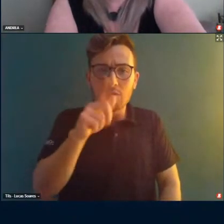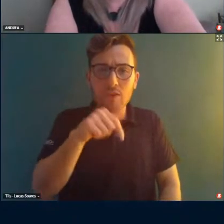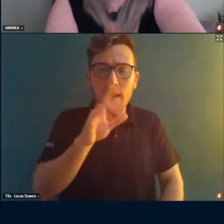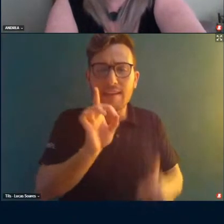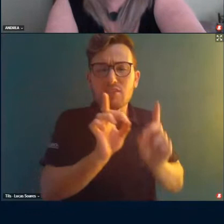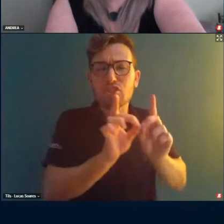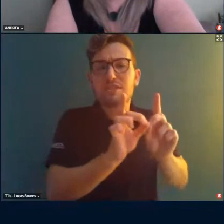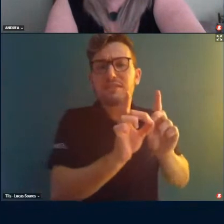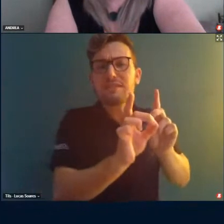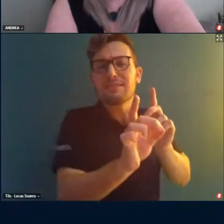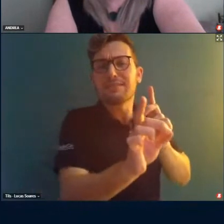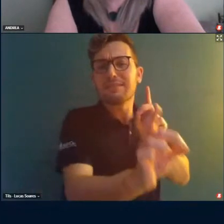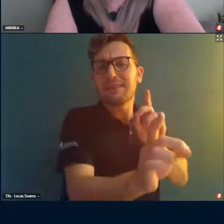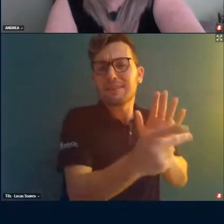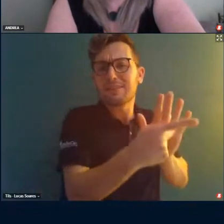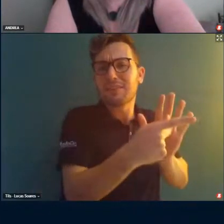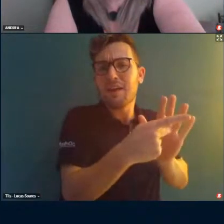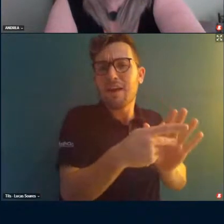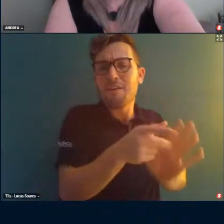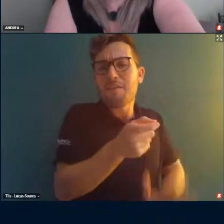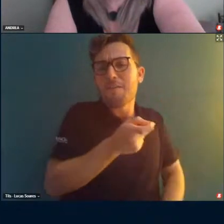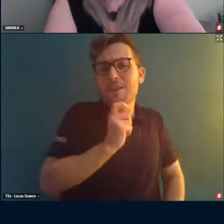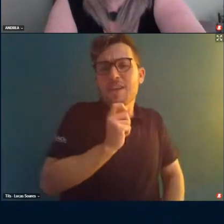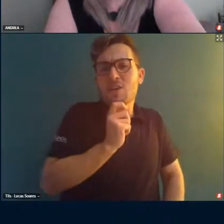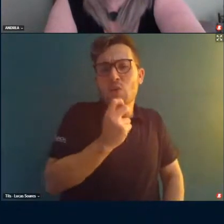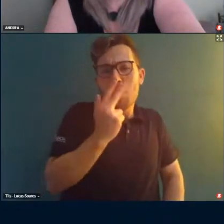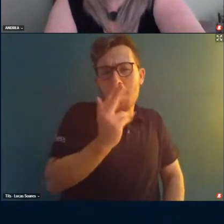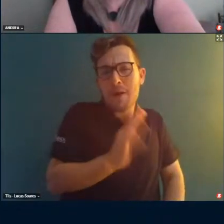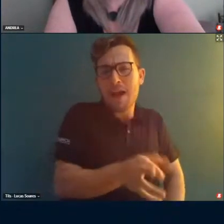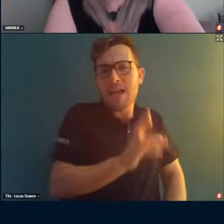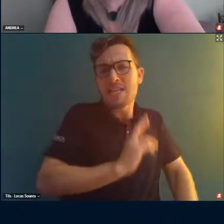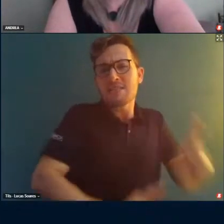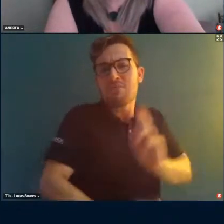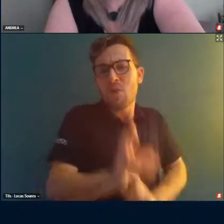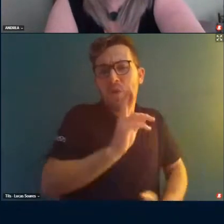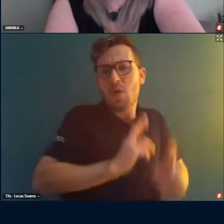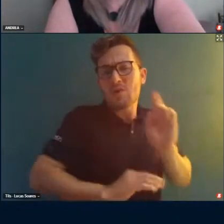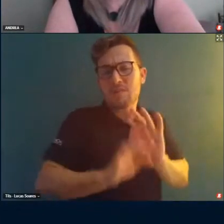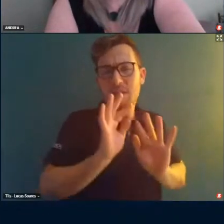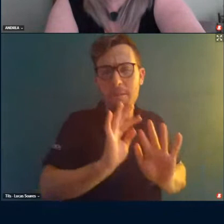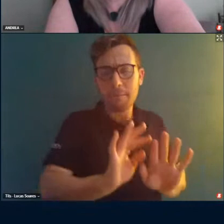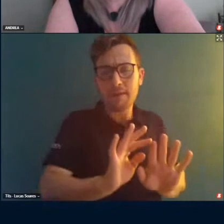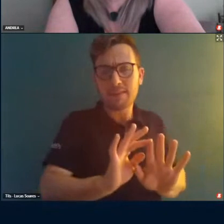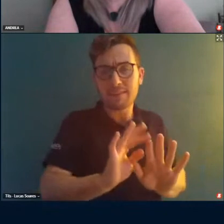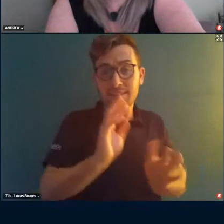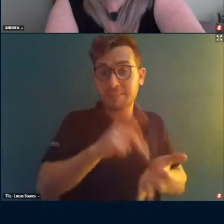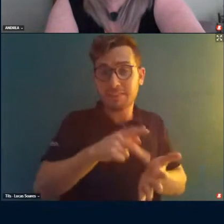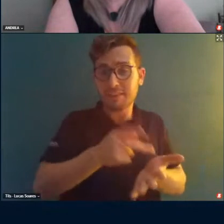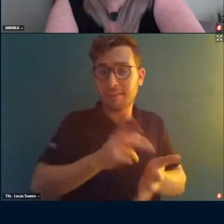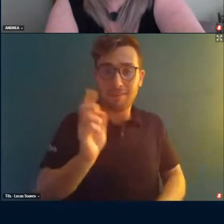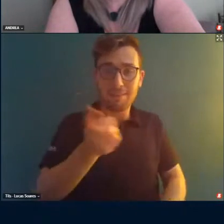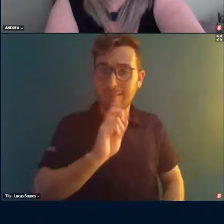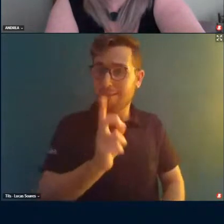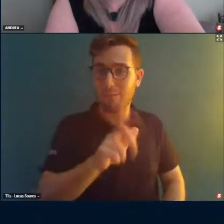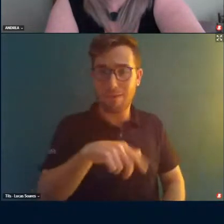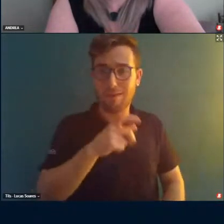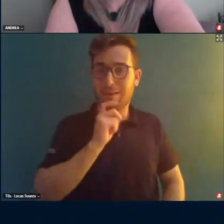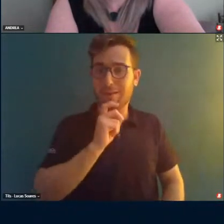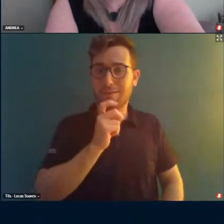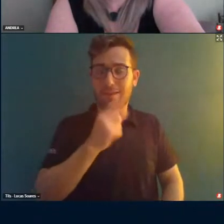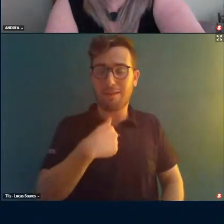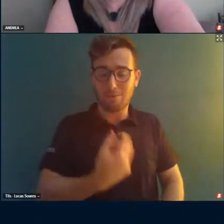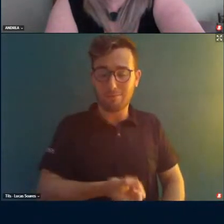distante, né? Uma coisa meio fria, assim, respostas pelo WhatsApp. mas na verdade não foi nada disso. Eu me surpreendi,